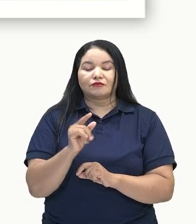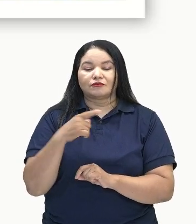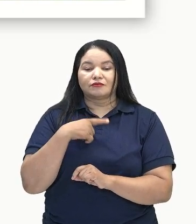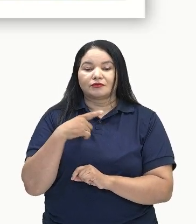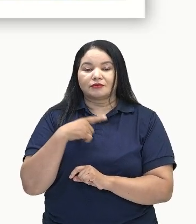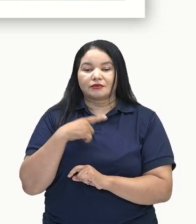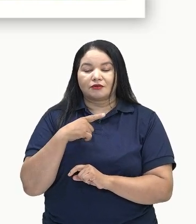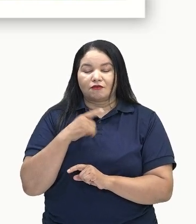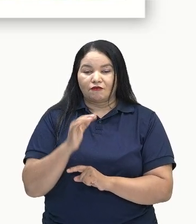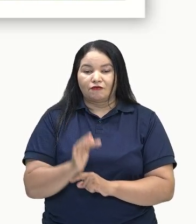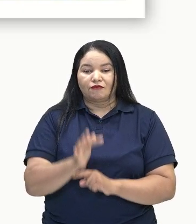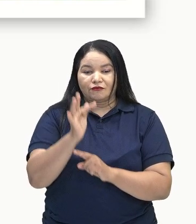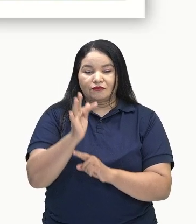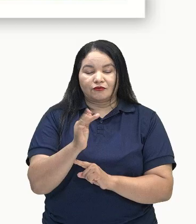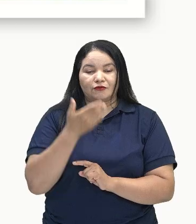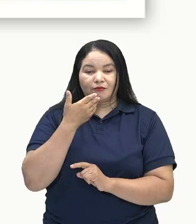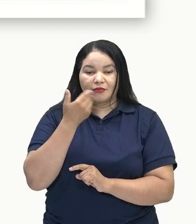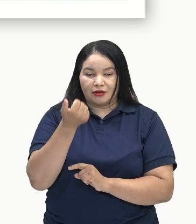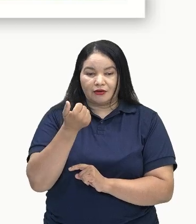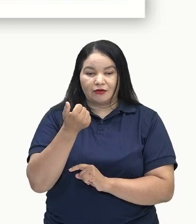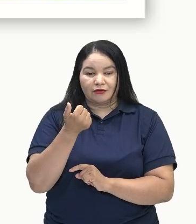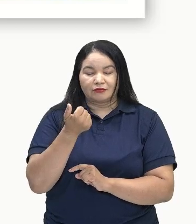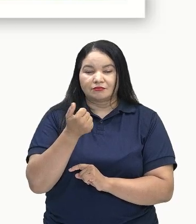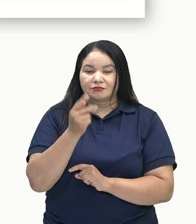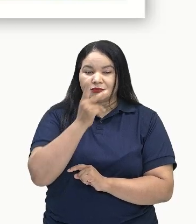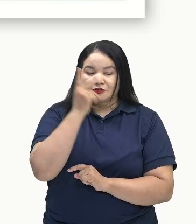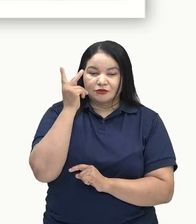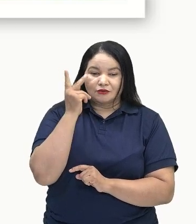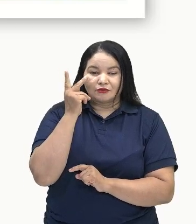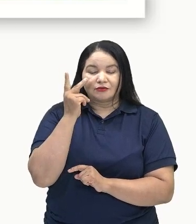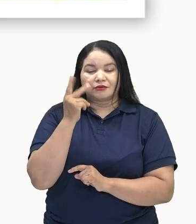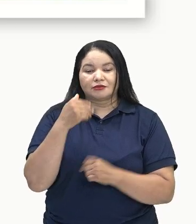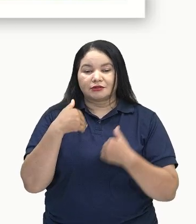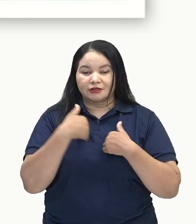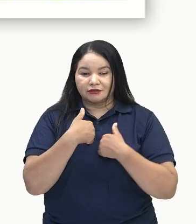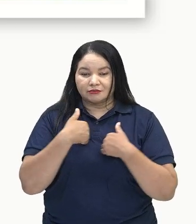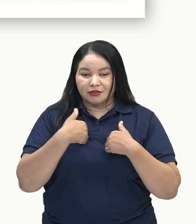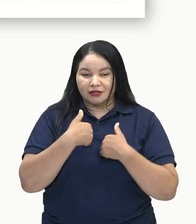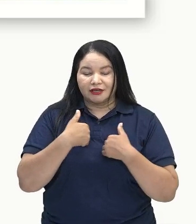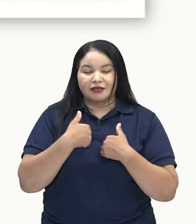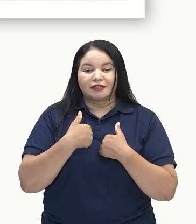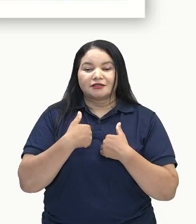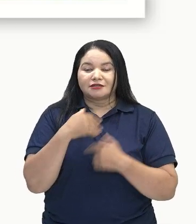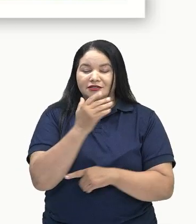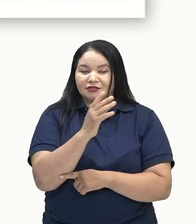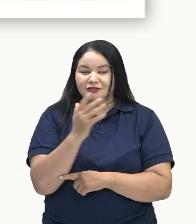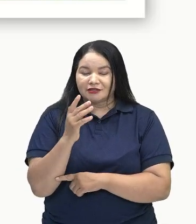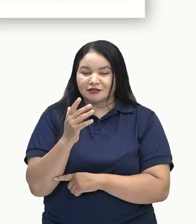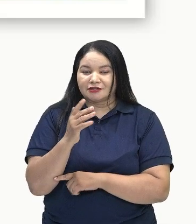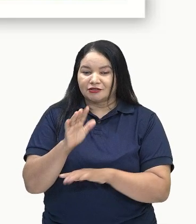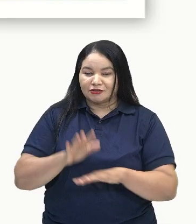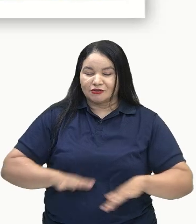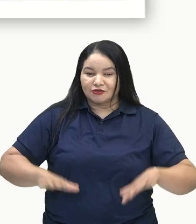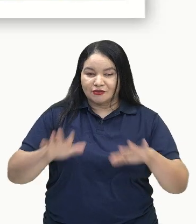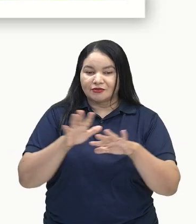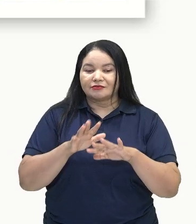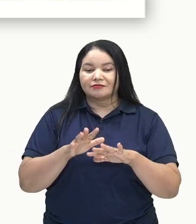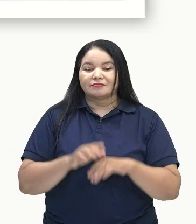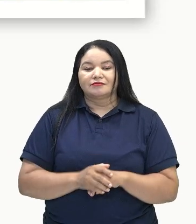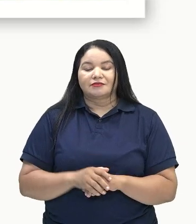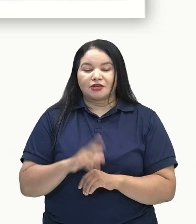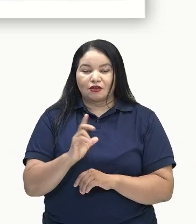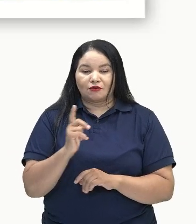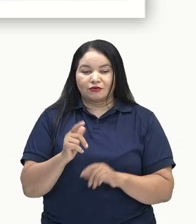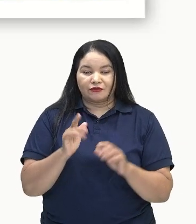um futuro melhor para as pessoas, para os animais, para a natureza. E aí, a nossa última